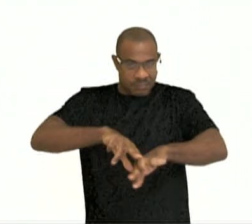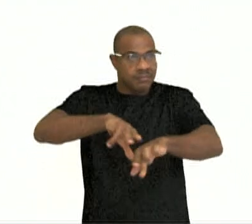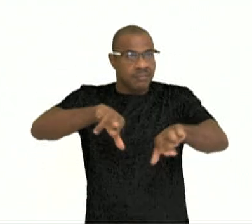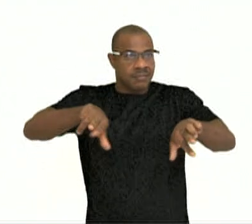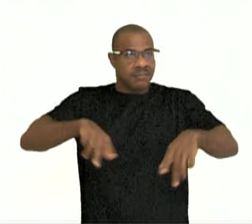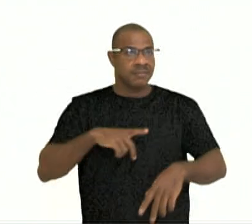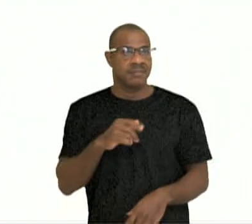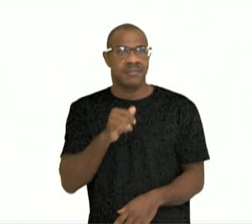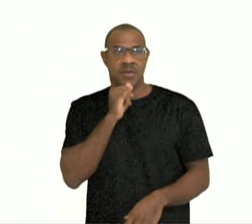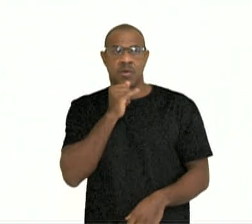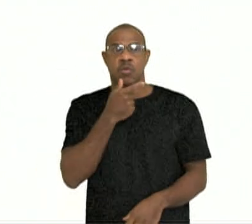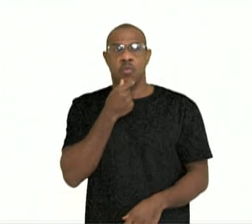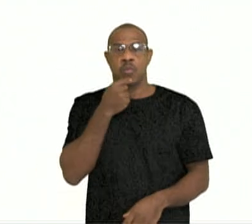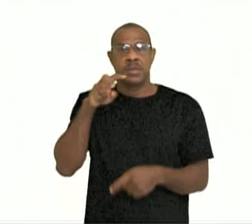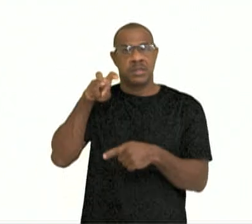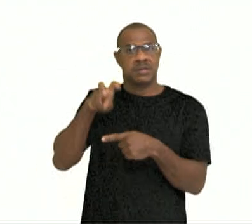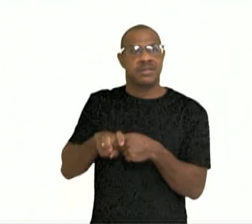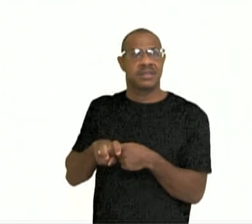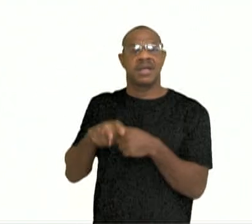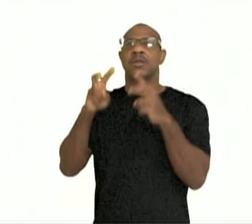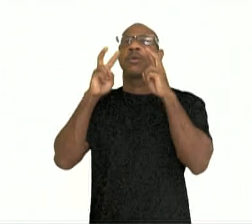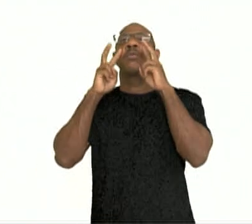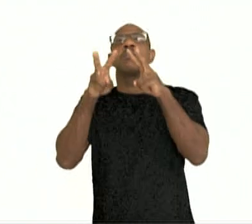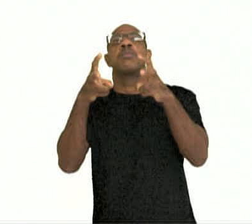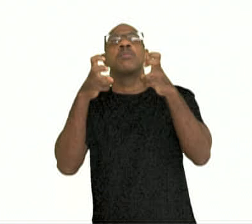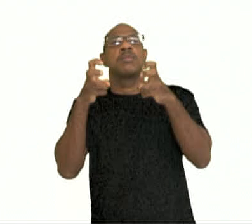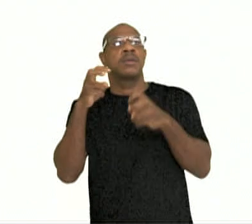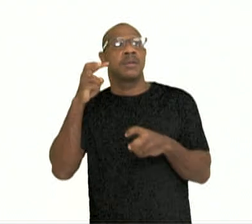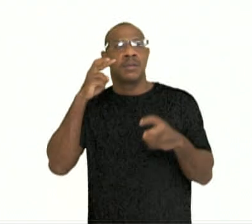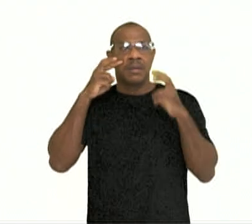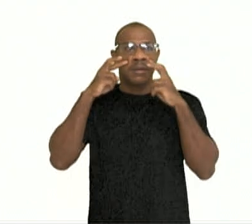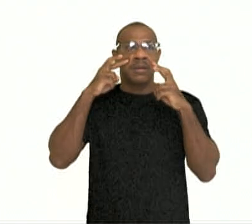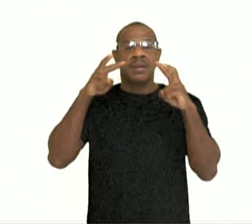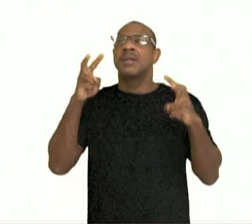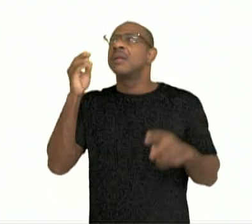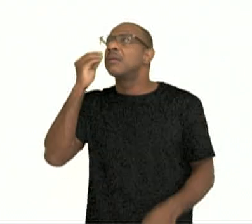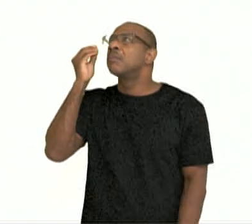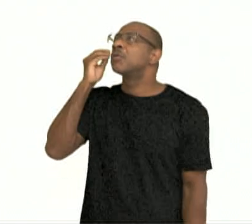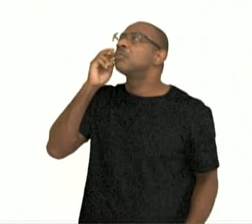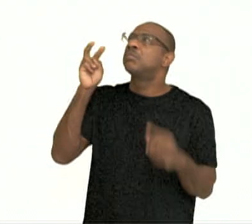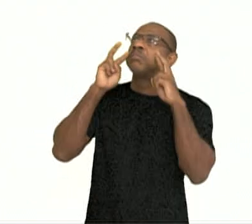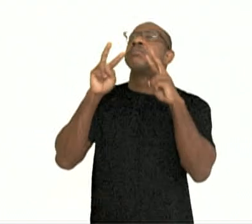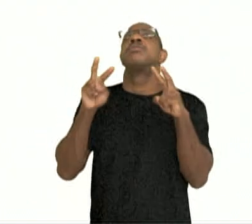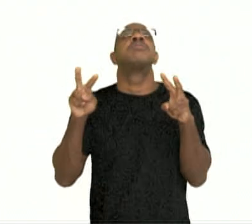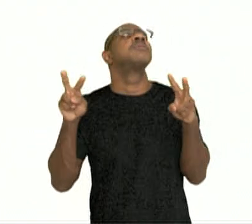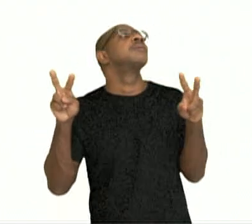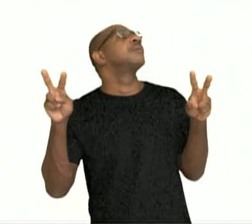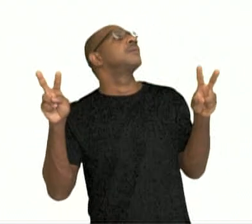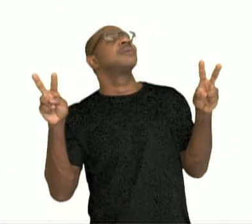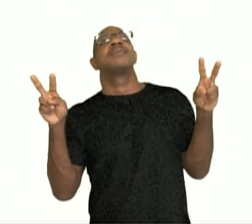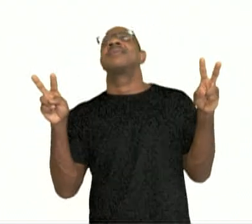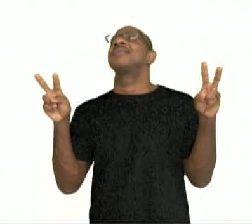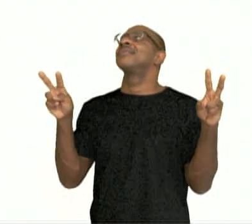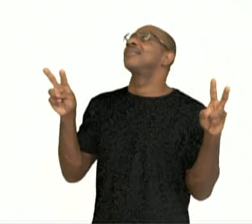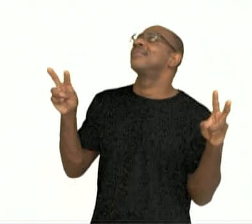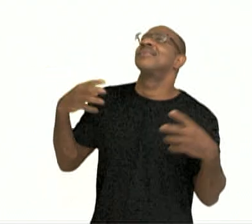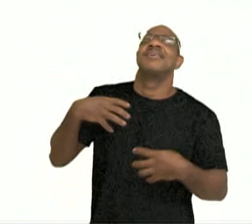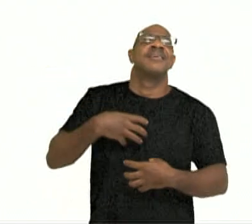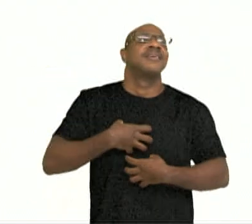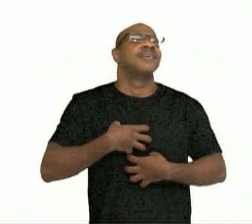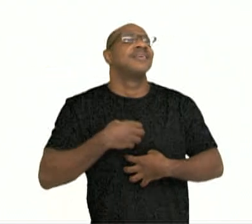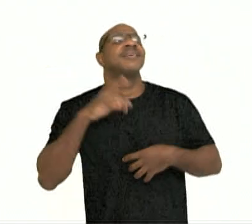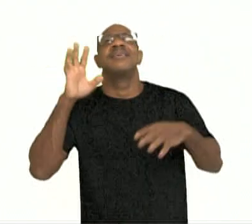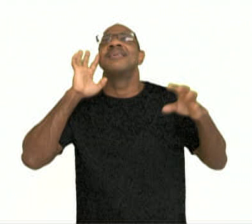menino sentado no meio da sala, observando. Quando ela entra, ela tem uma experiência psicodélica, inclusive, né? Olha